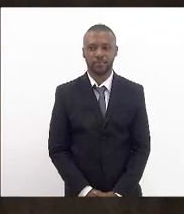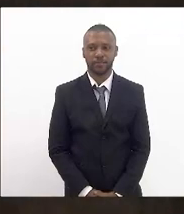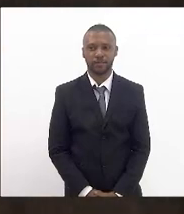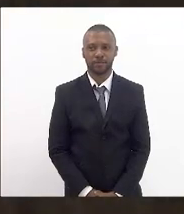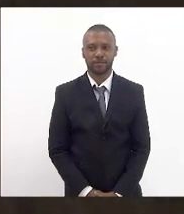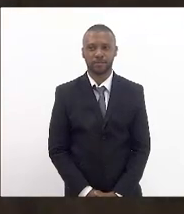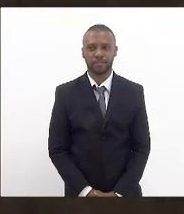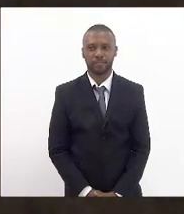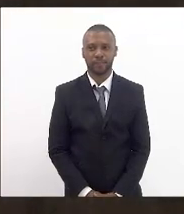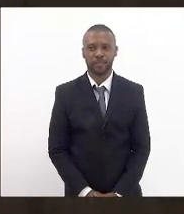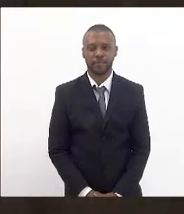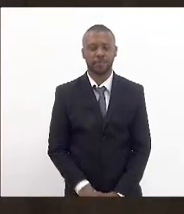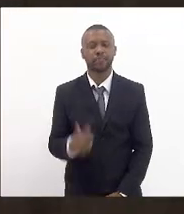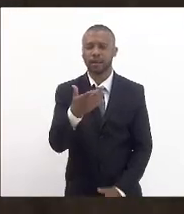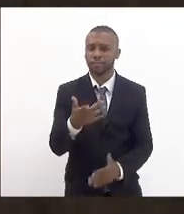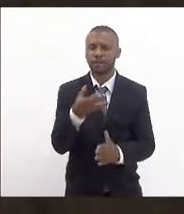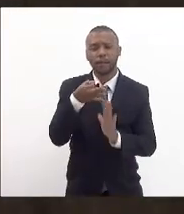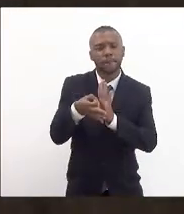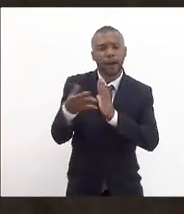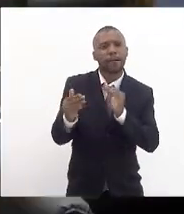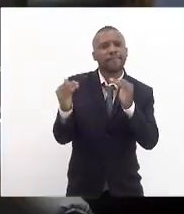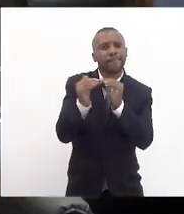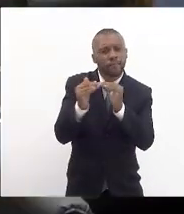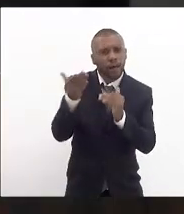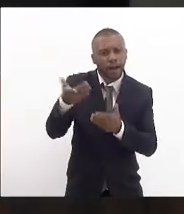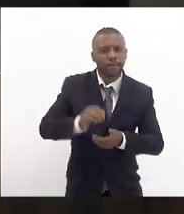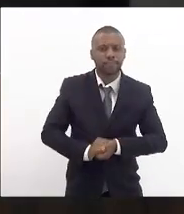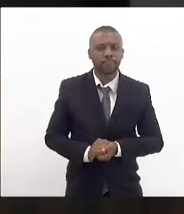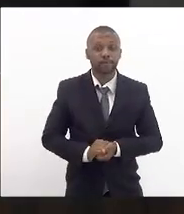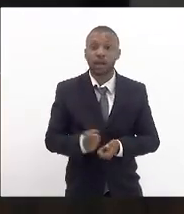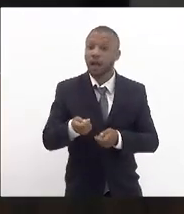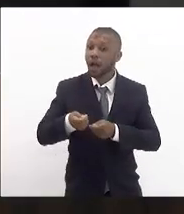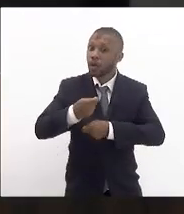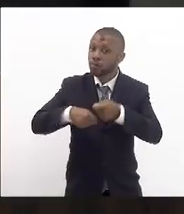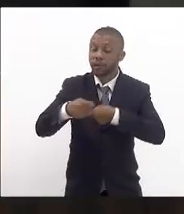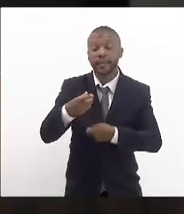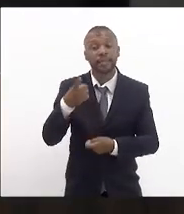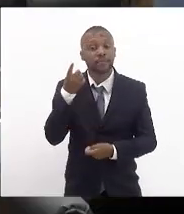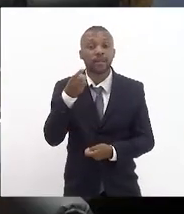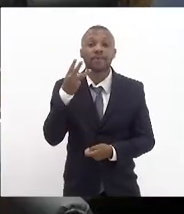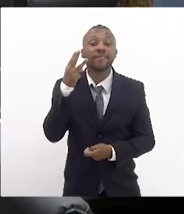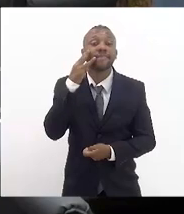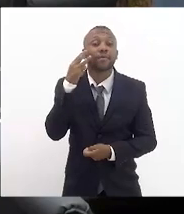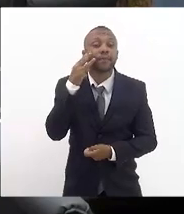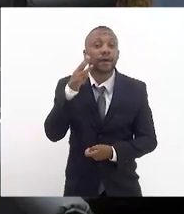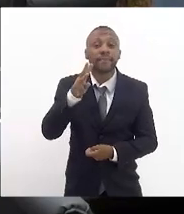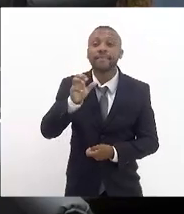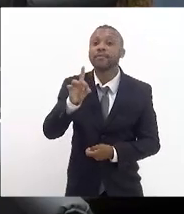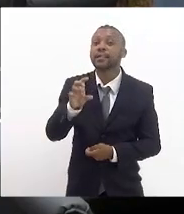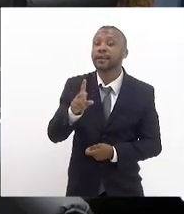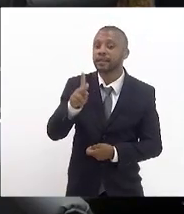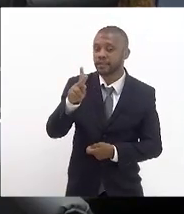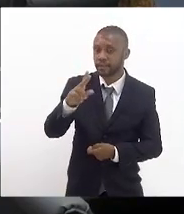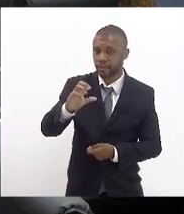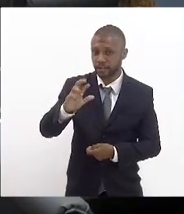Parecer favorável, presidente. Pela Comissão de Economia, deputado Valdeir Carneiro.